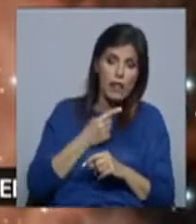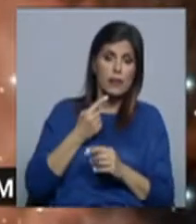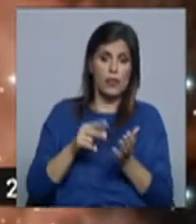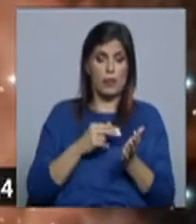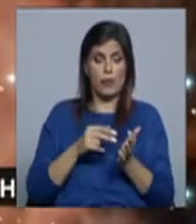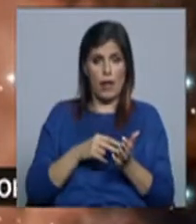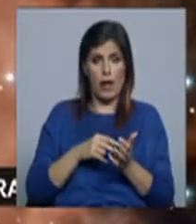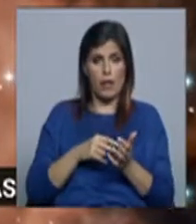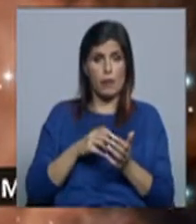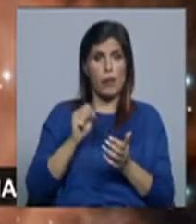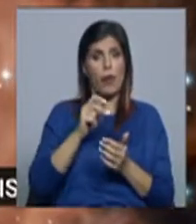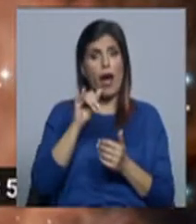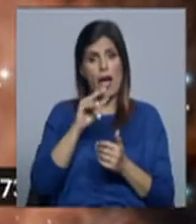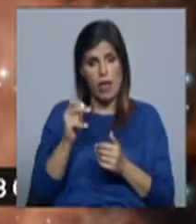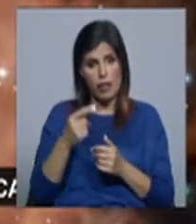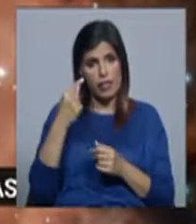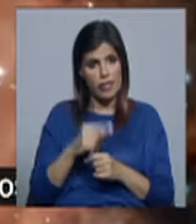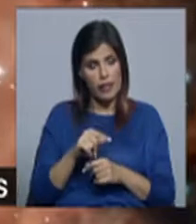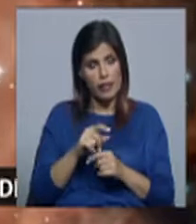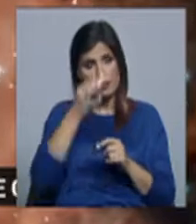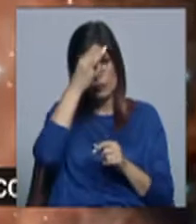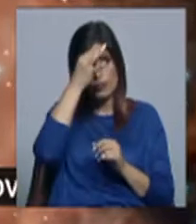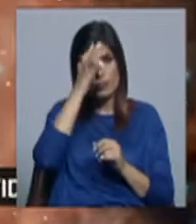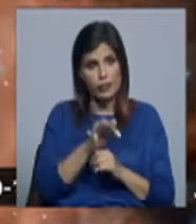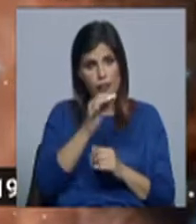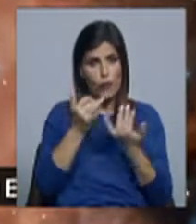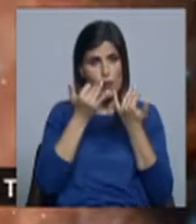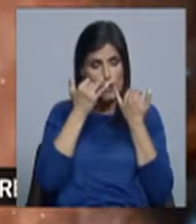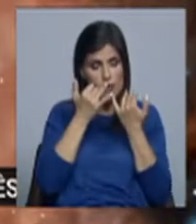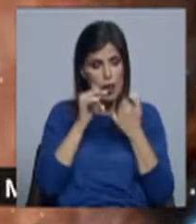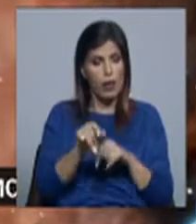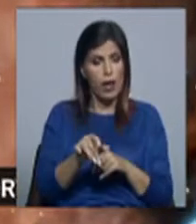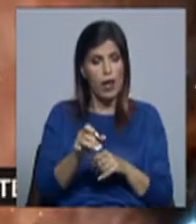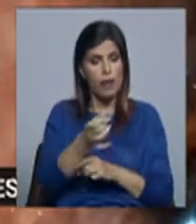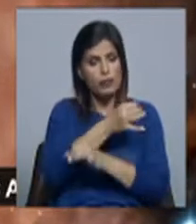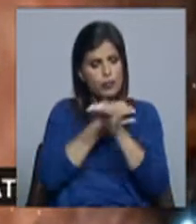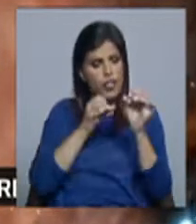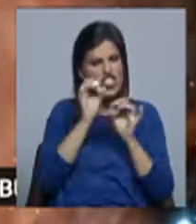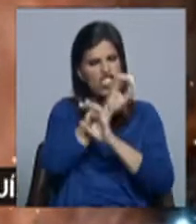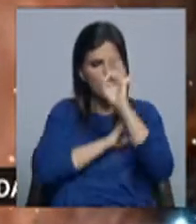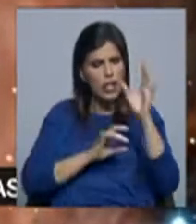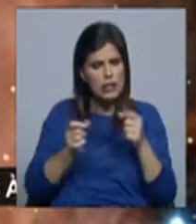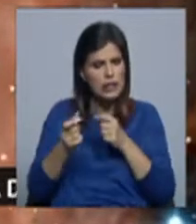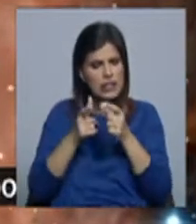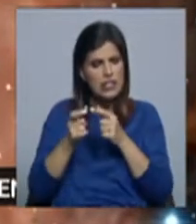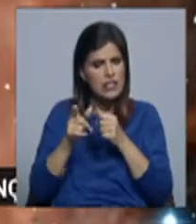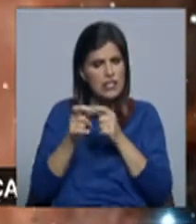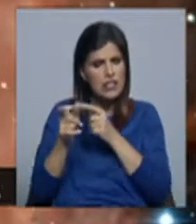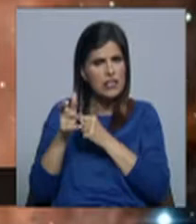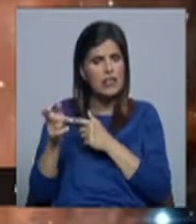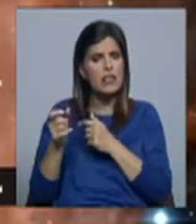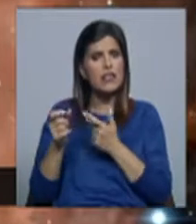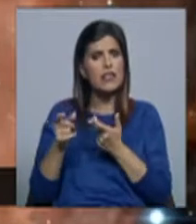para termos esta precisão. E, portanto, é o enxame mais maciço e da idade intermédia mais próximo que nós